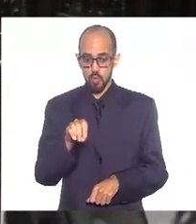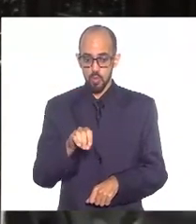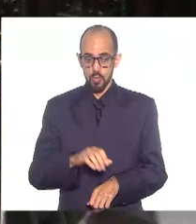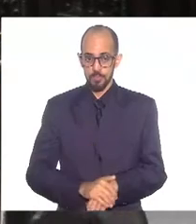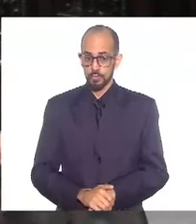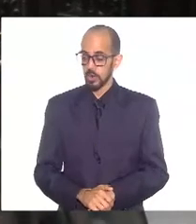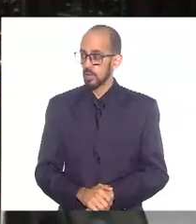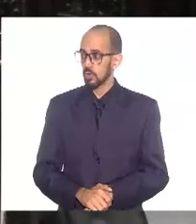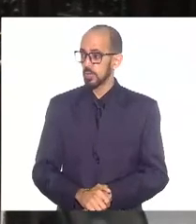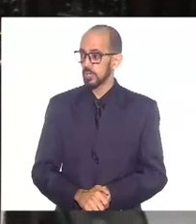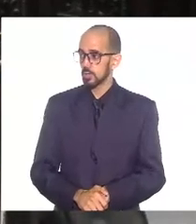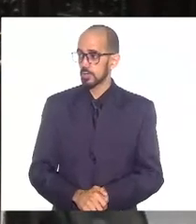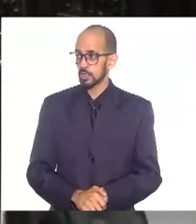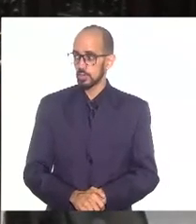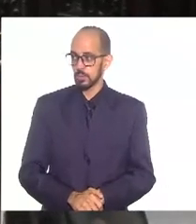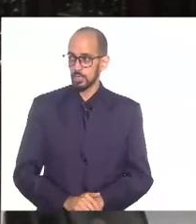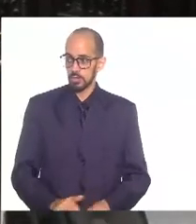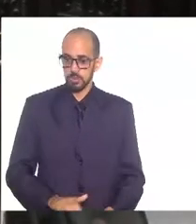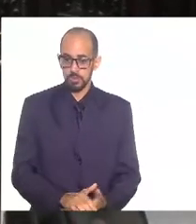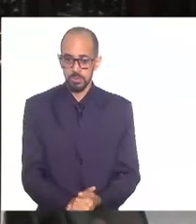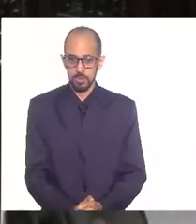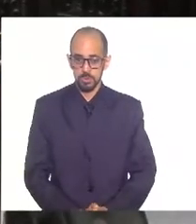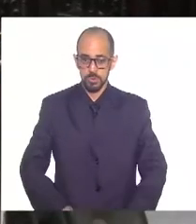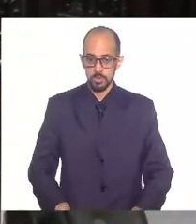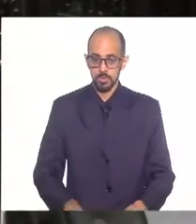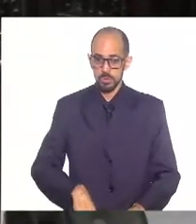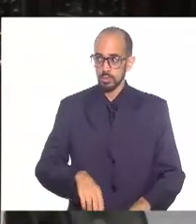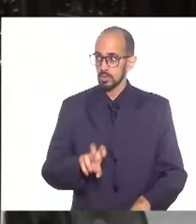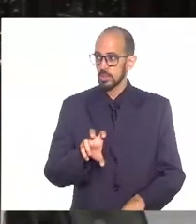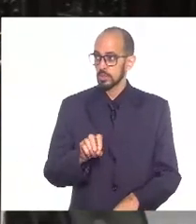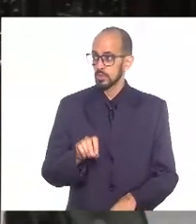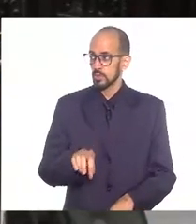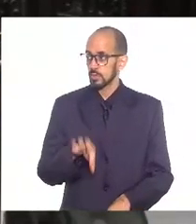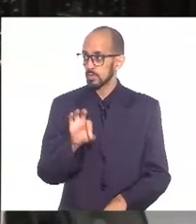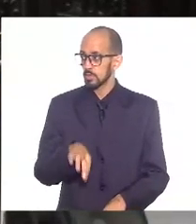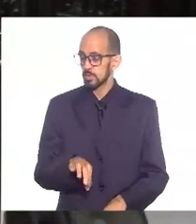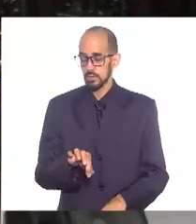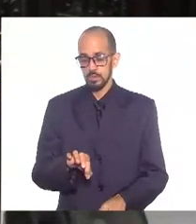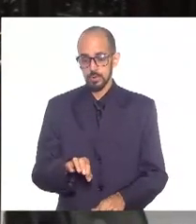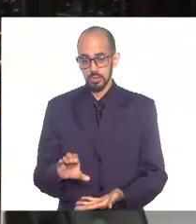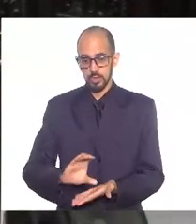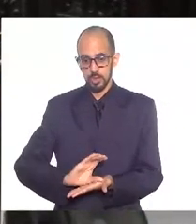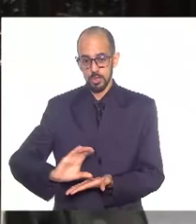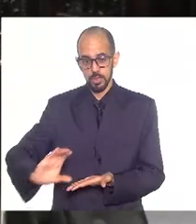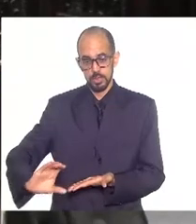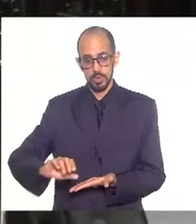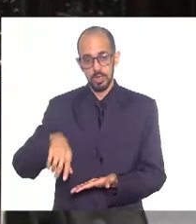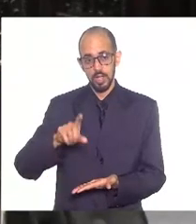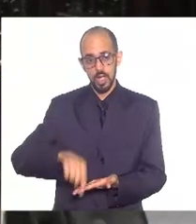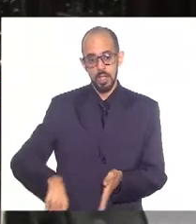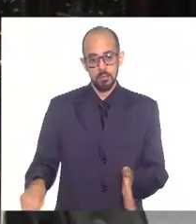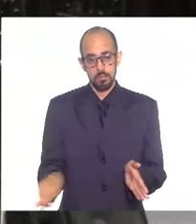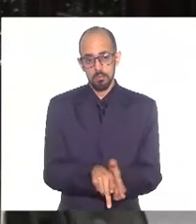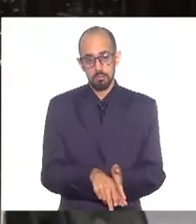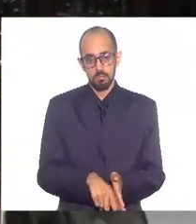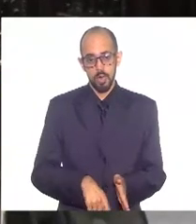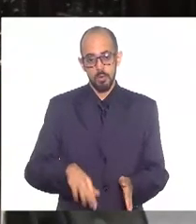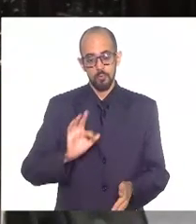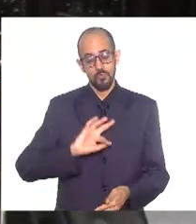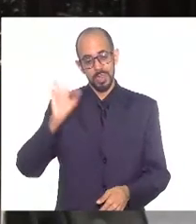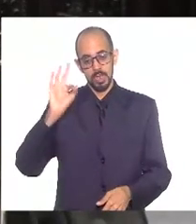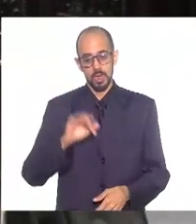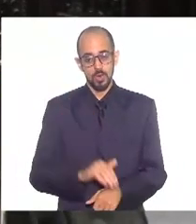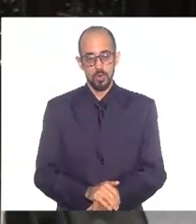50% das receitas da participação especial vão para a União. Então, a gente precisa trazer